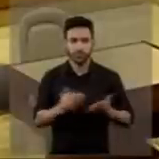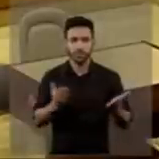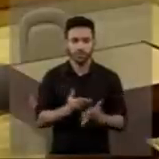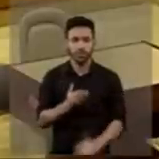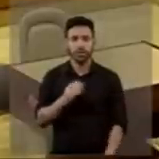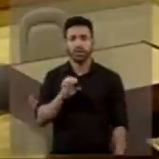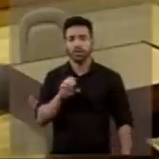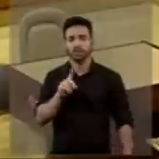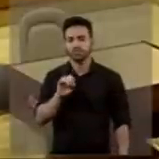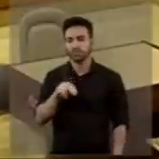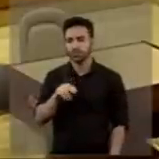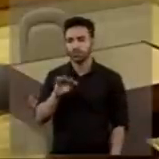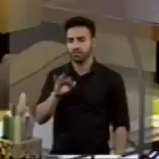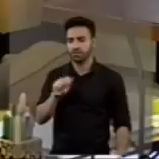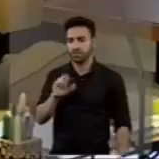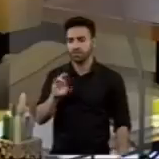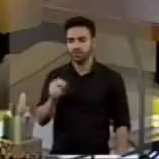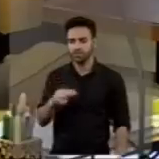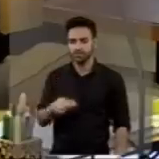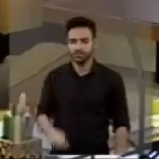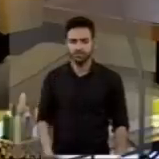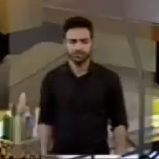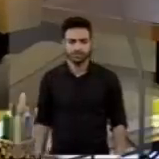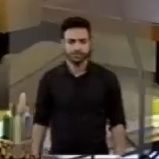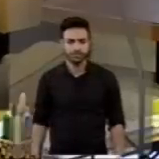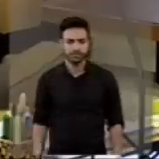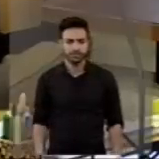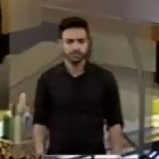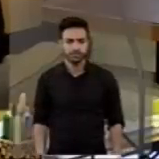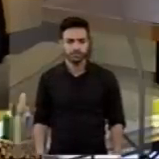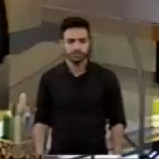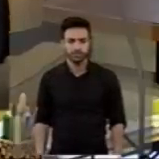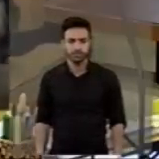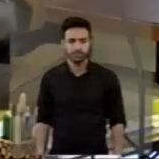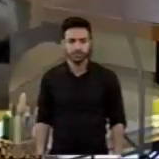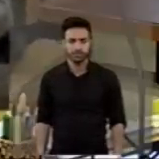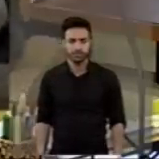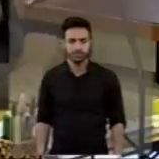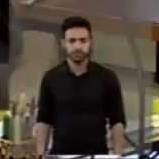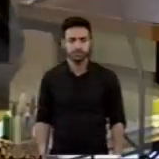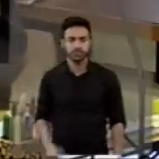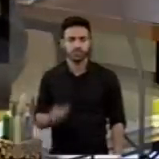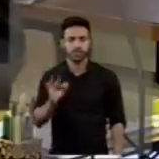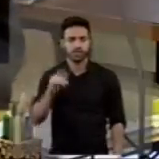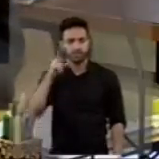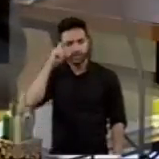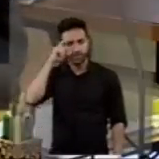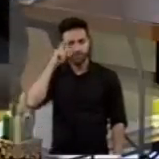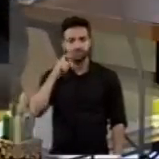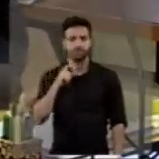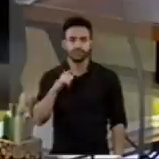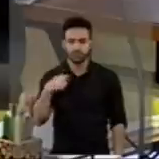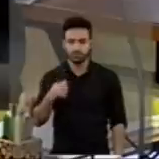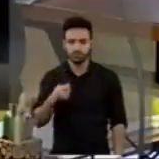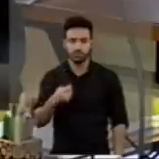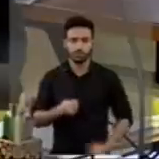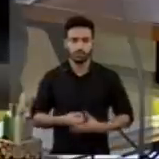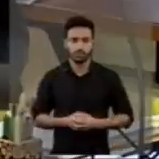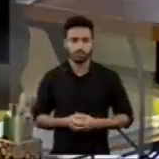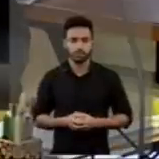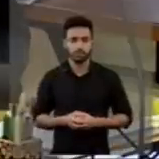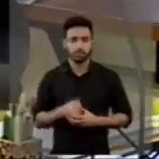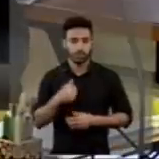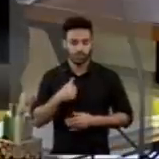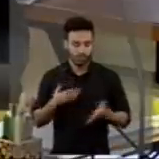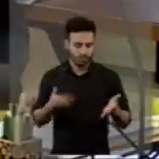Fachin. Senhora Presidente, eminentes pares, eminente ministro Marco Aurélio, senhora Presidente, eu tenho uma declaração de voto de